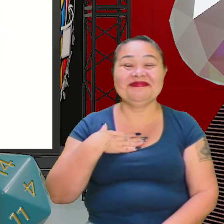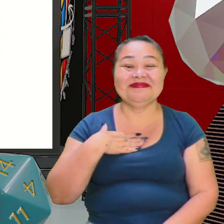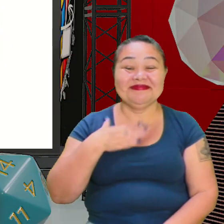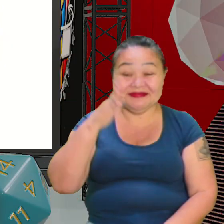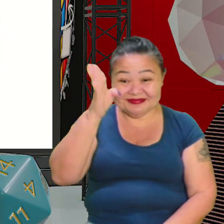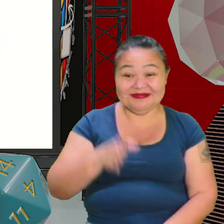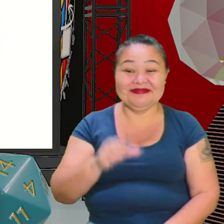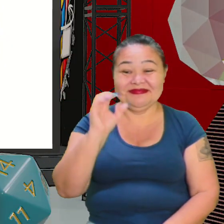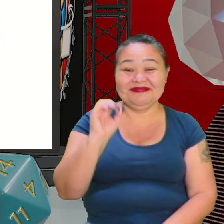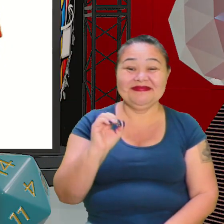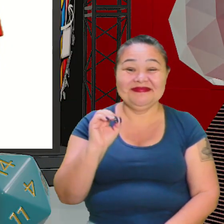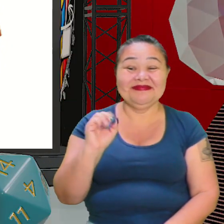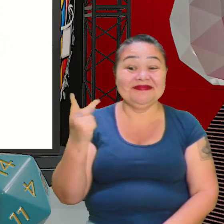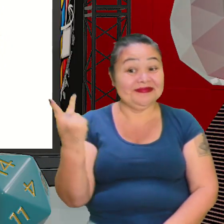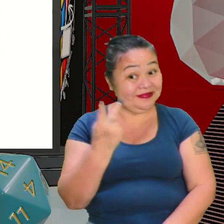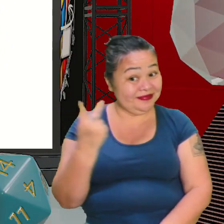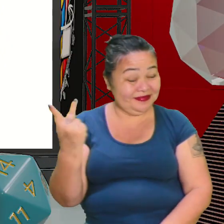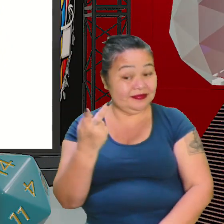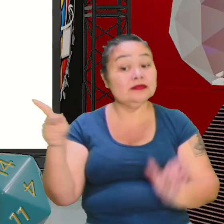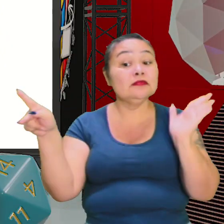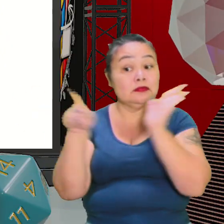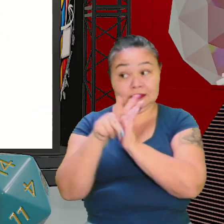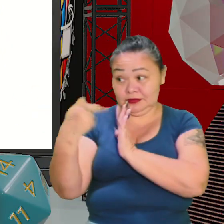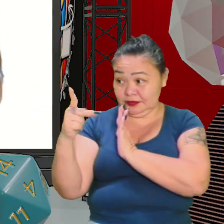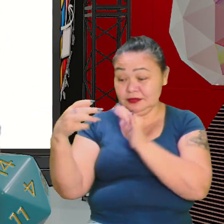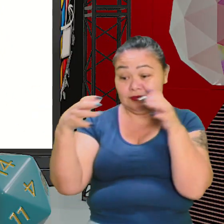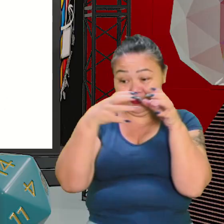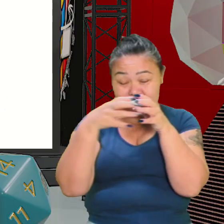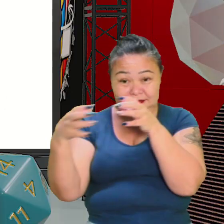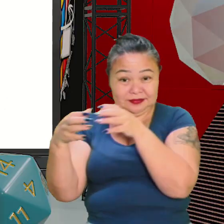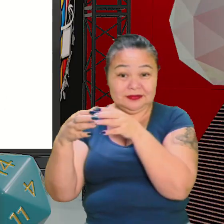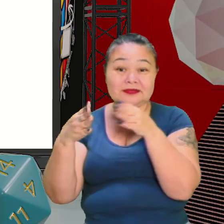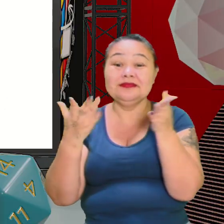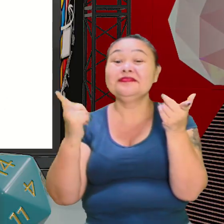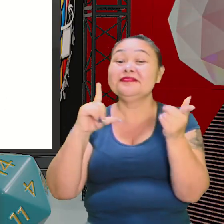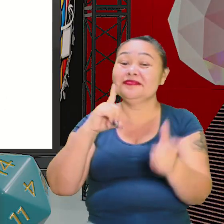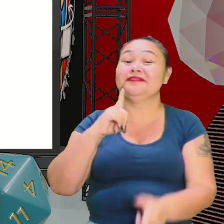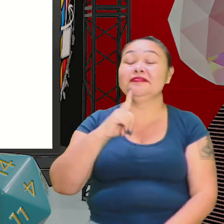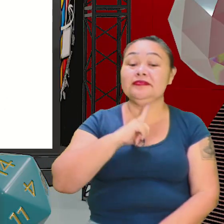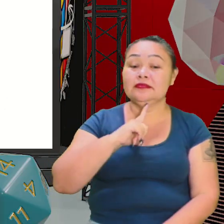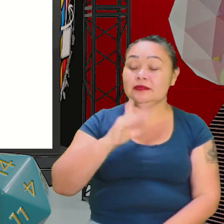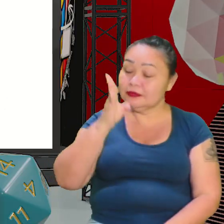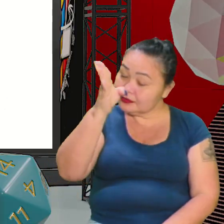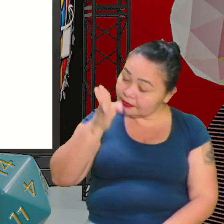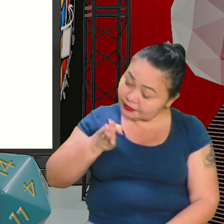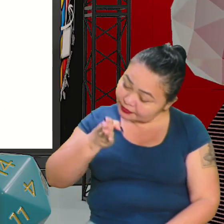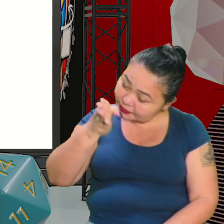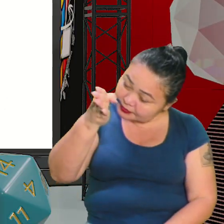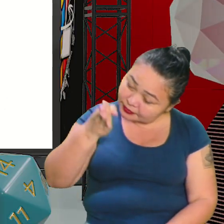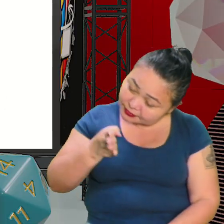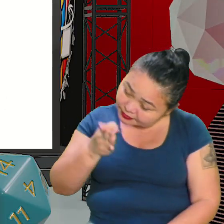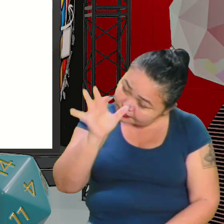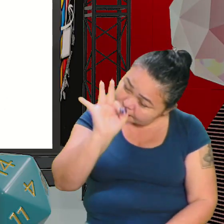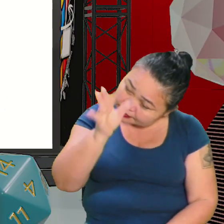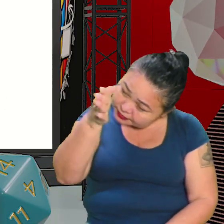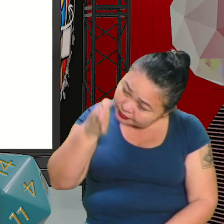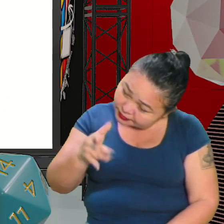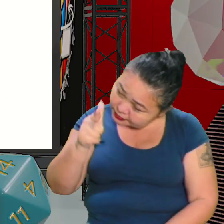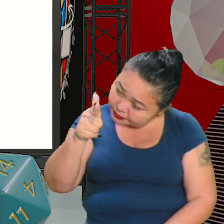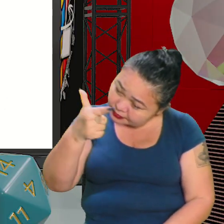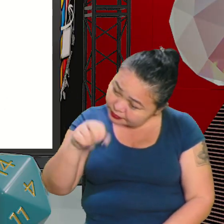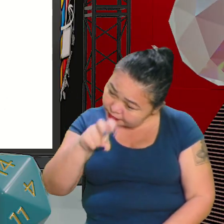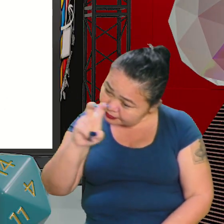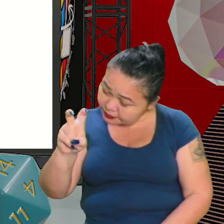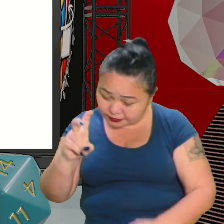Se é em cima do zero, É em cima dos do dois. zero. Pertence aos dois conjuntos, é interseção. Está dividindo certinho, ficou 2,5